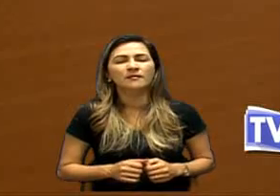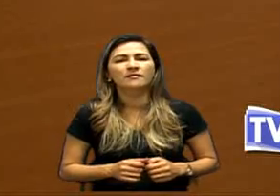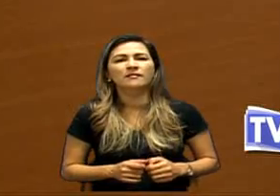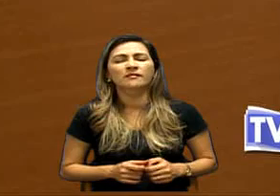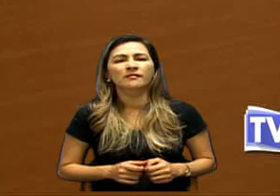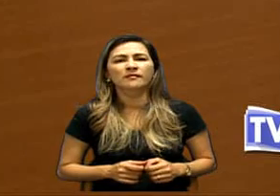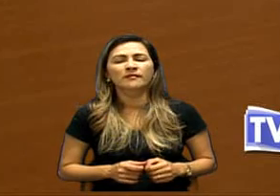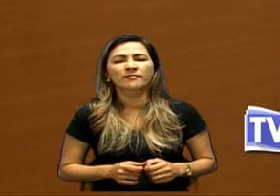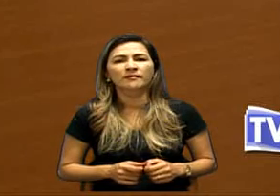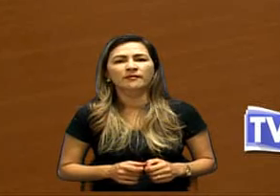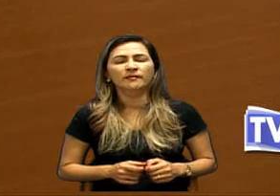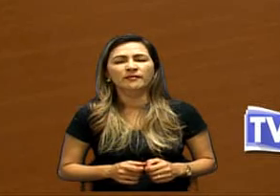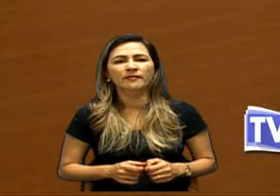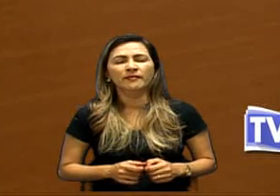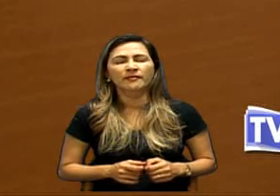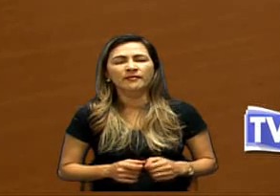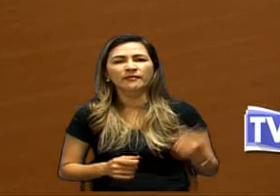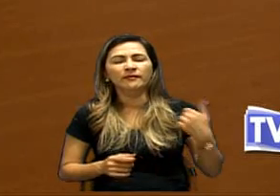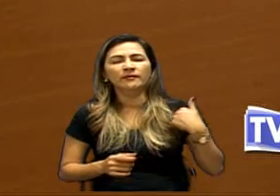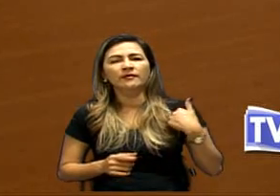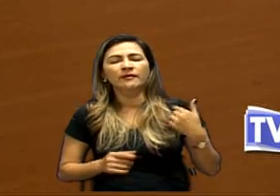Não, o meu é para o médico...